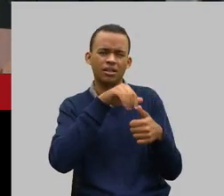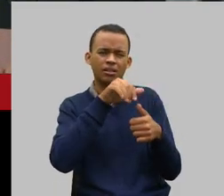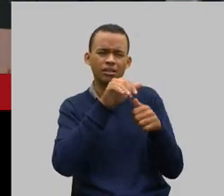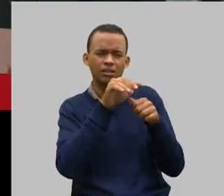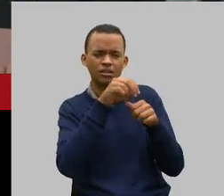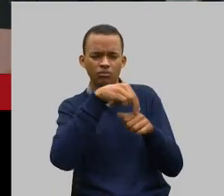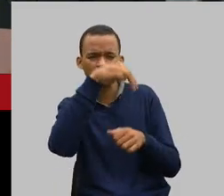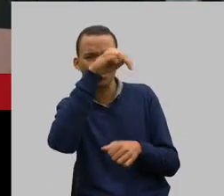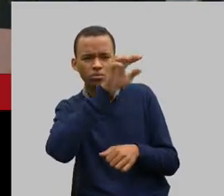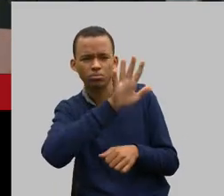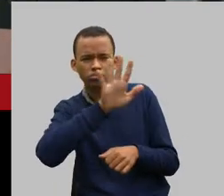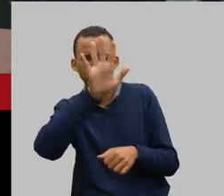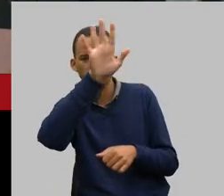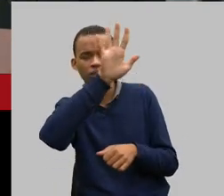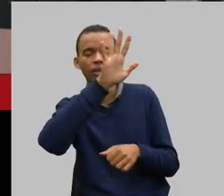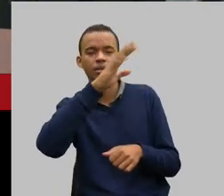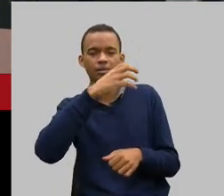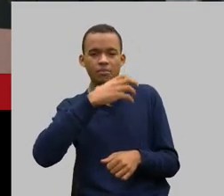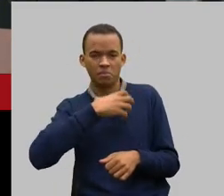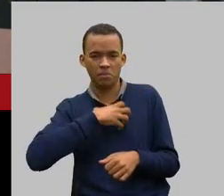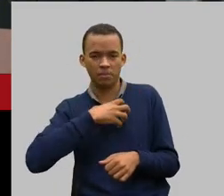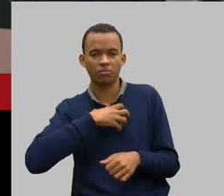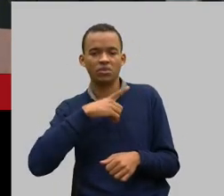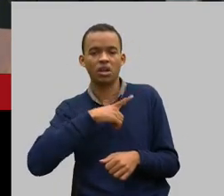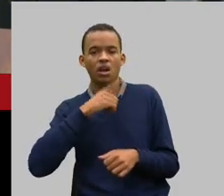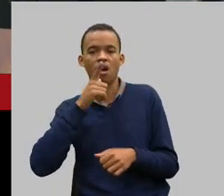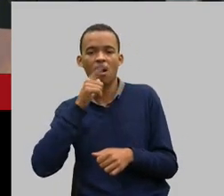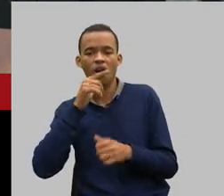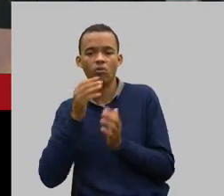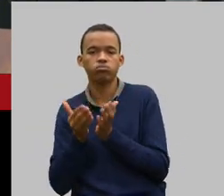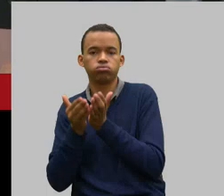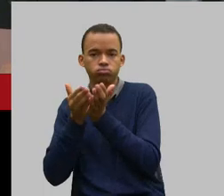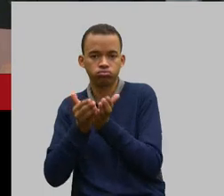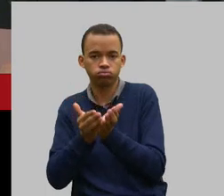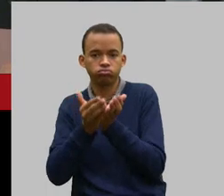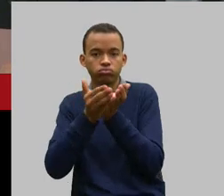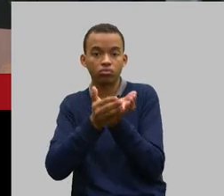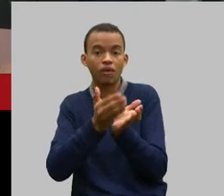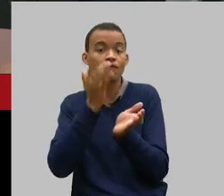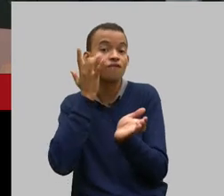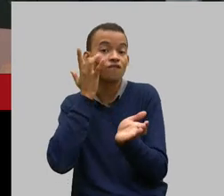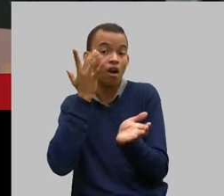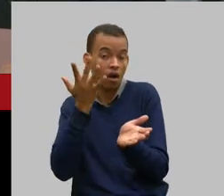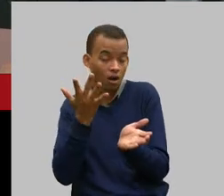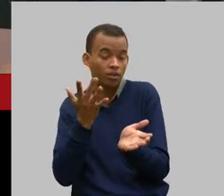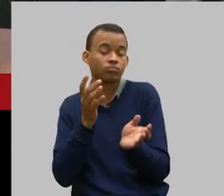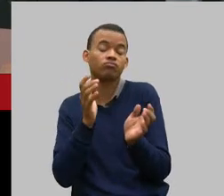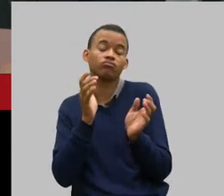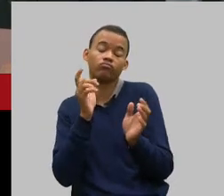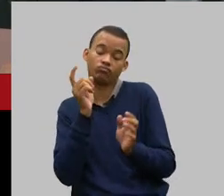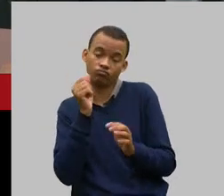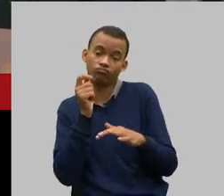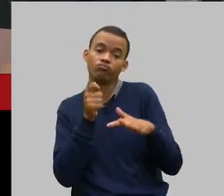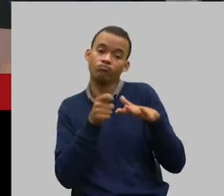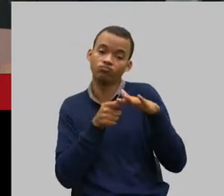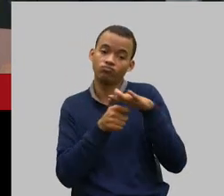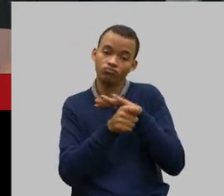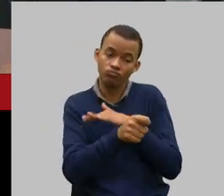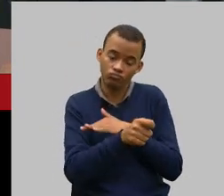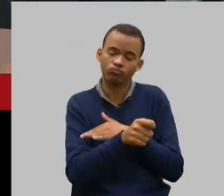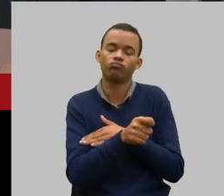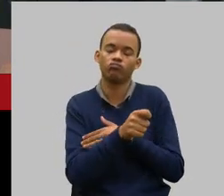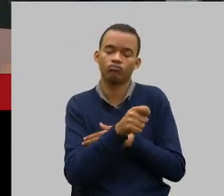fácil pode ser esse essa aí a variável que tá pesando para esse investimento ir para lá mas pode deixar que meu time vai